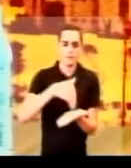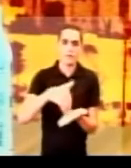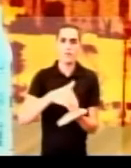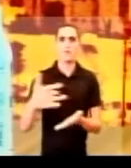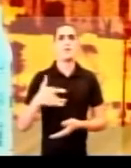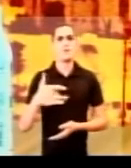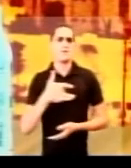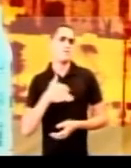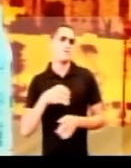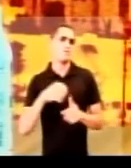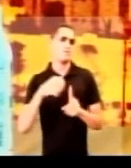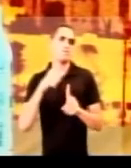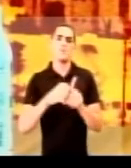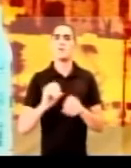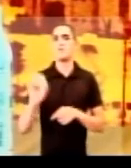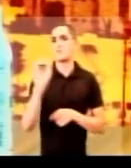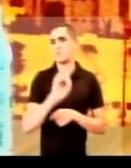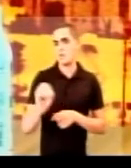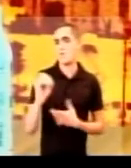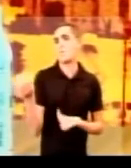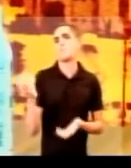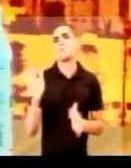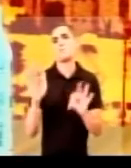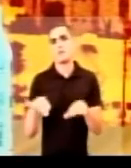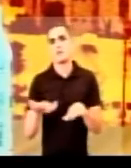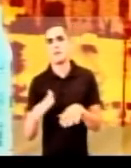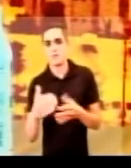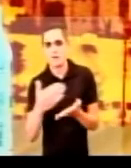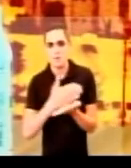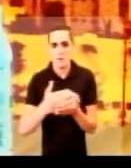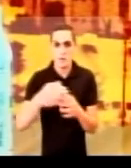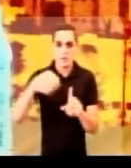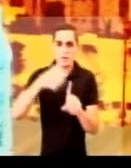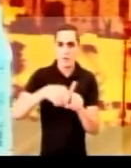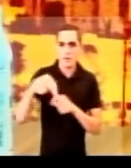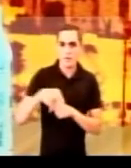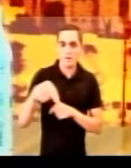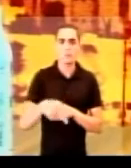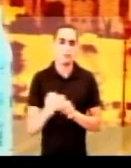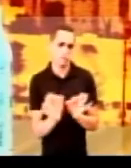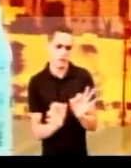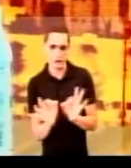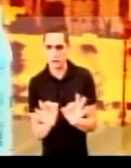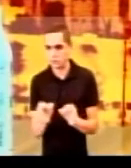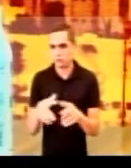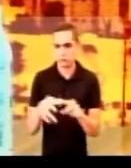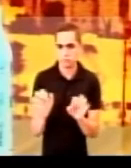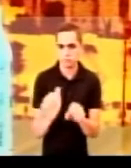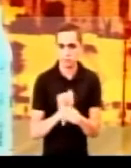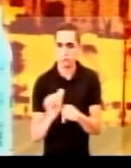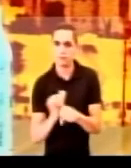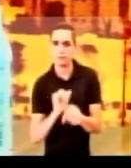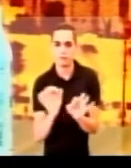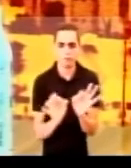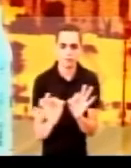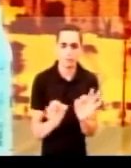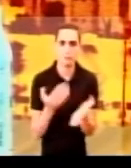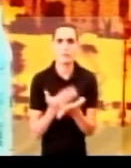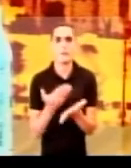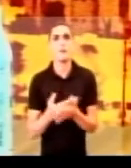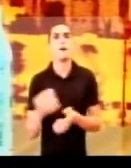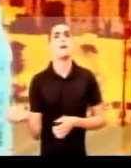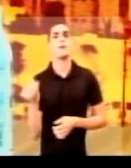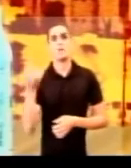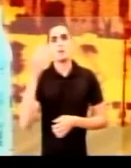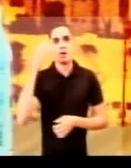de outubro, começo de novembro, né, mapeando a nossa estrutura. É importante ressaltar que Rio